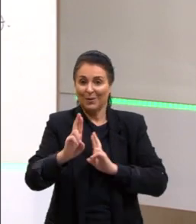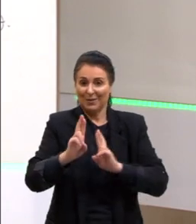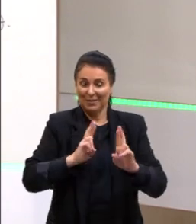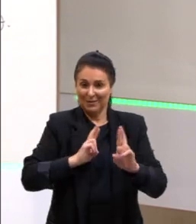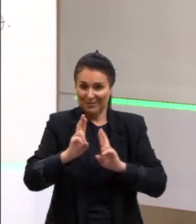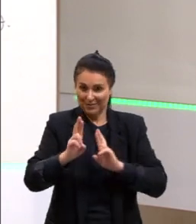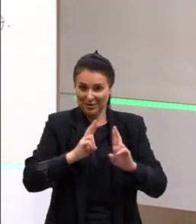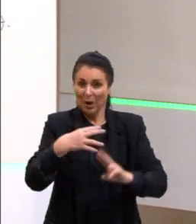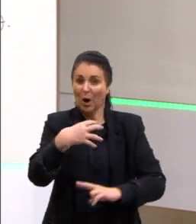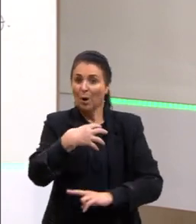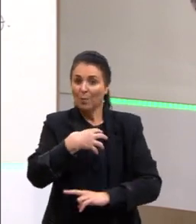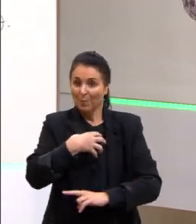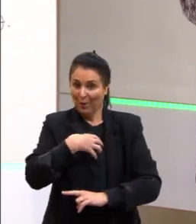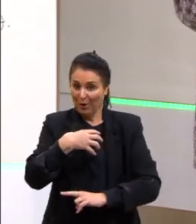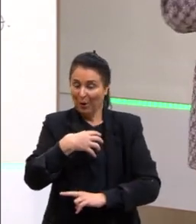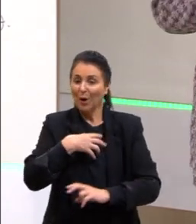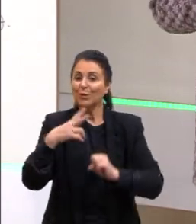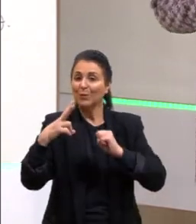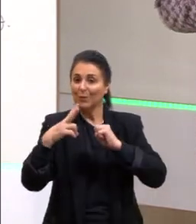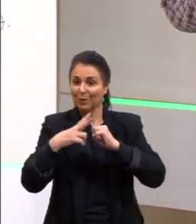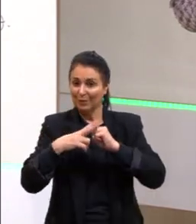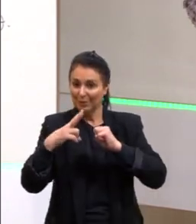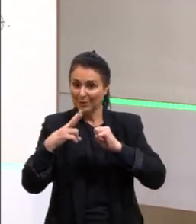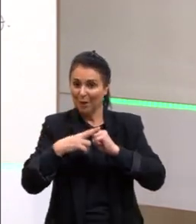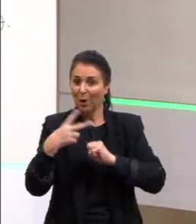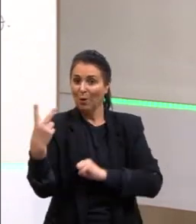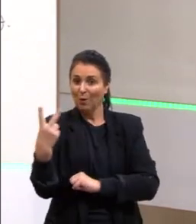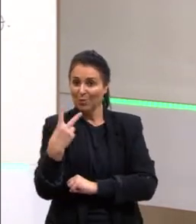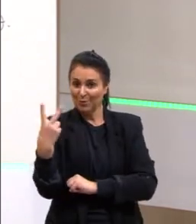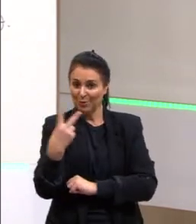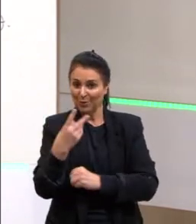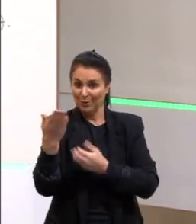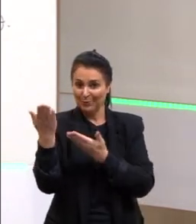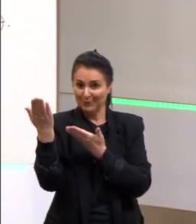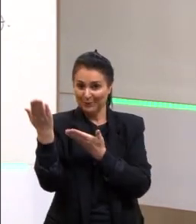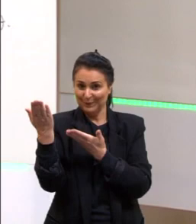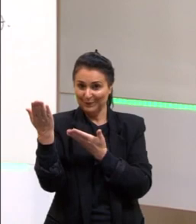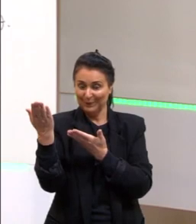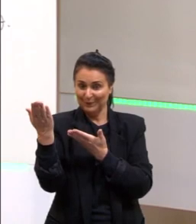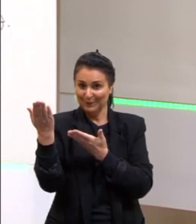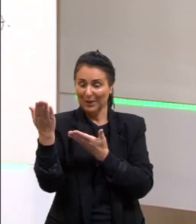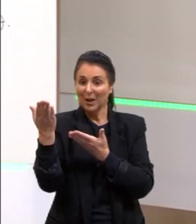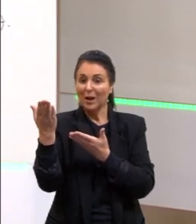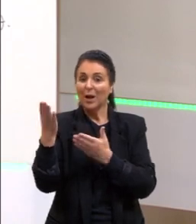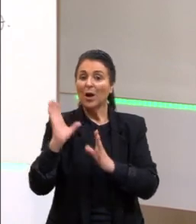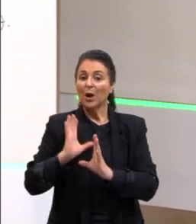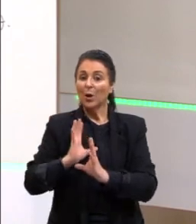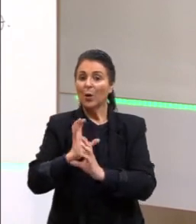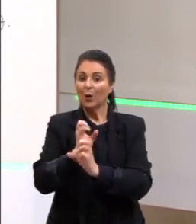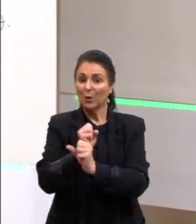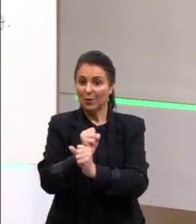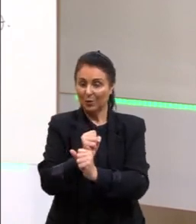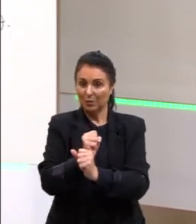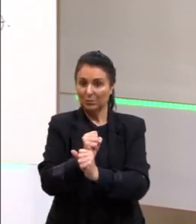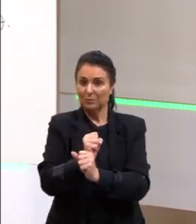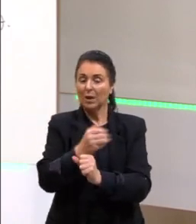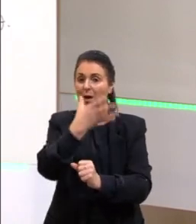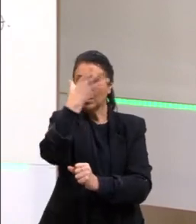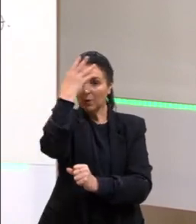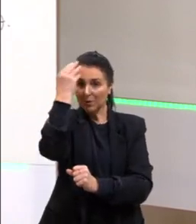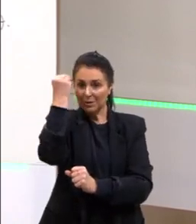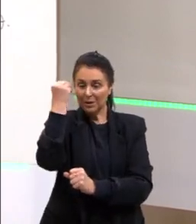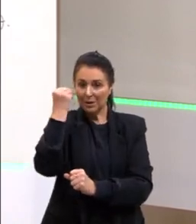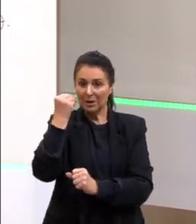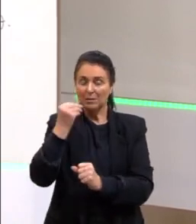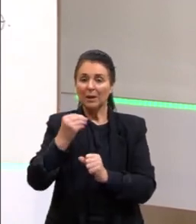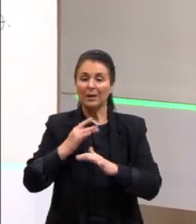ao modo indicativo e ao modo subjuntivo nós concluímos Dessa forma não esqueça que